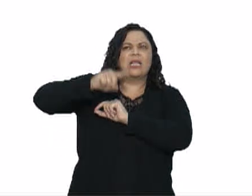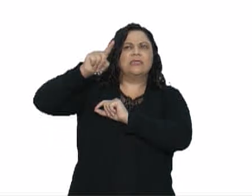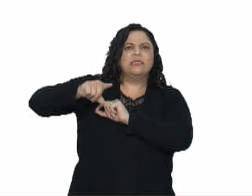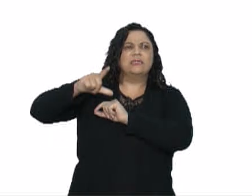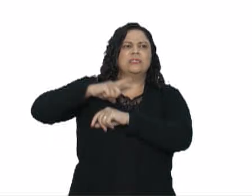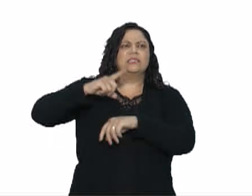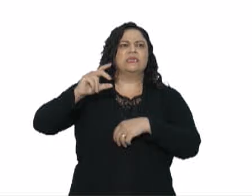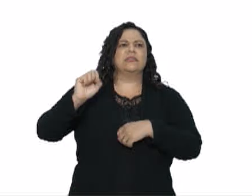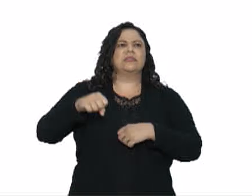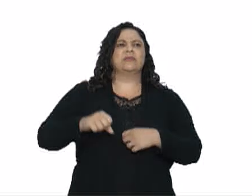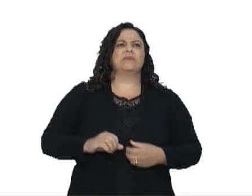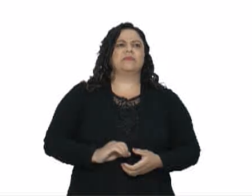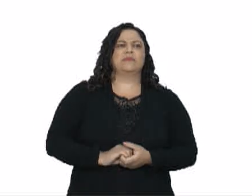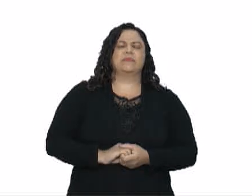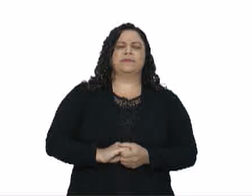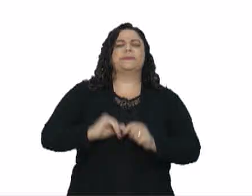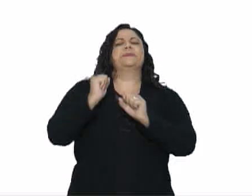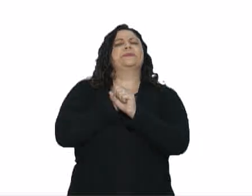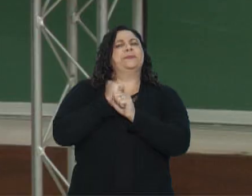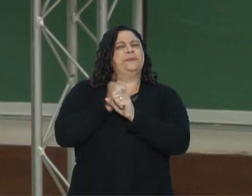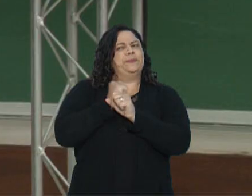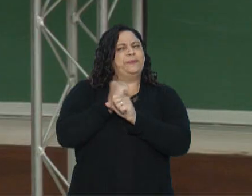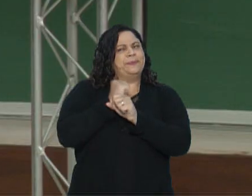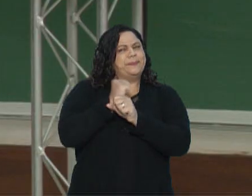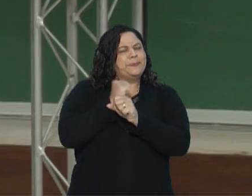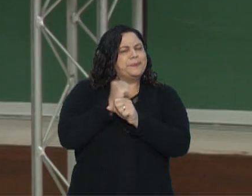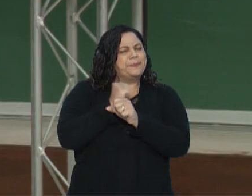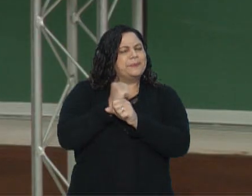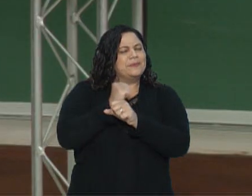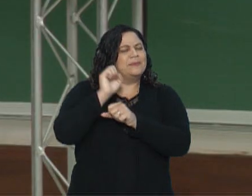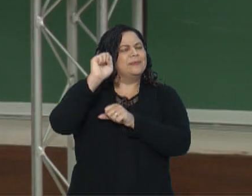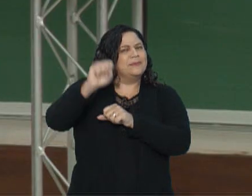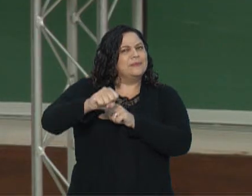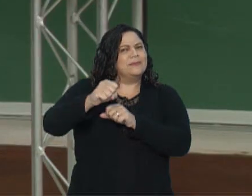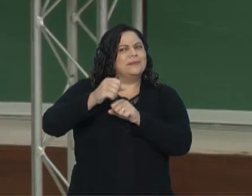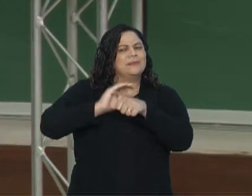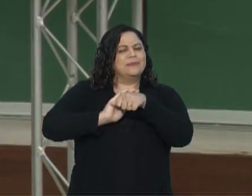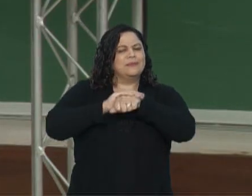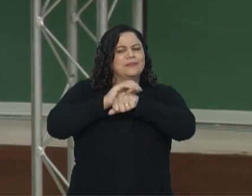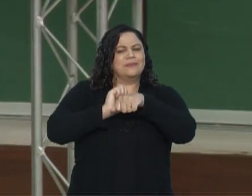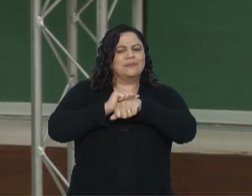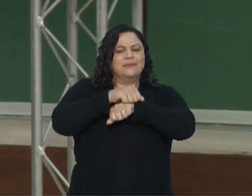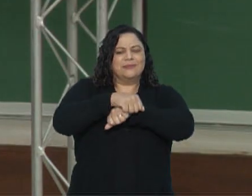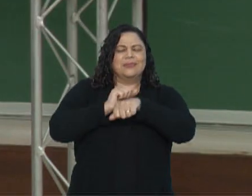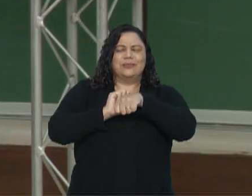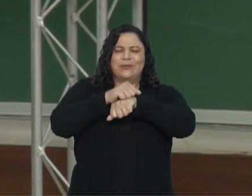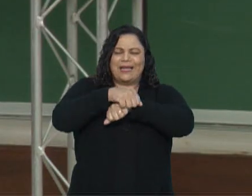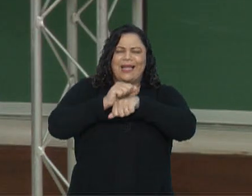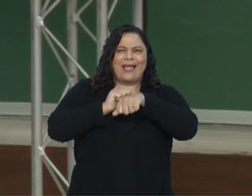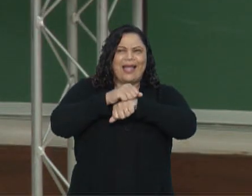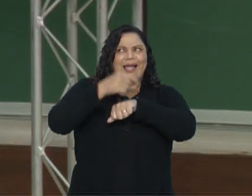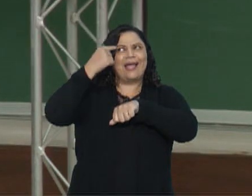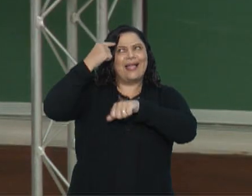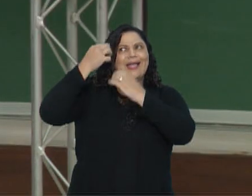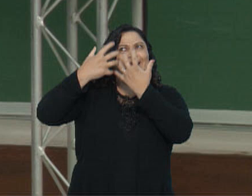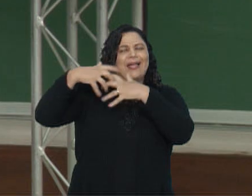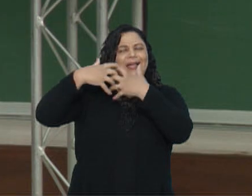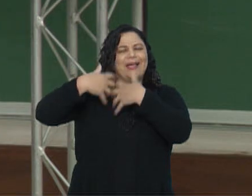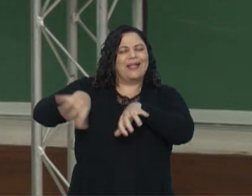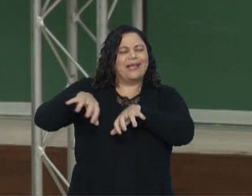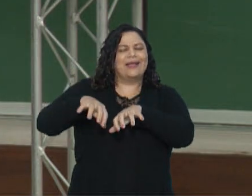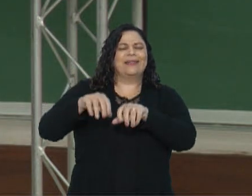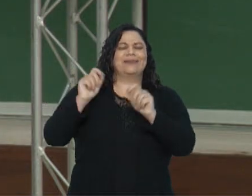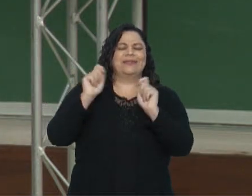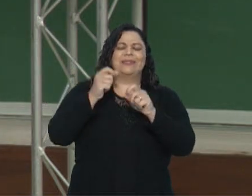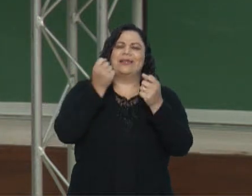humor, com los años, sí. Então o efeito da calvície. Então esse é o efeito do humor que nós observamos muitas vezes, ou quase sempre, nas